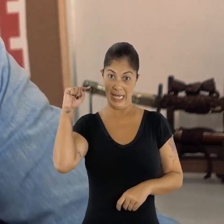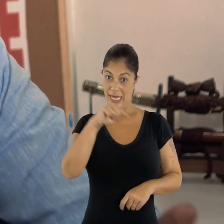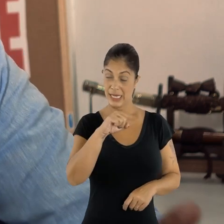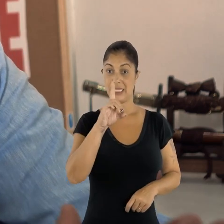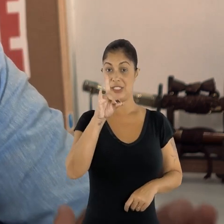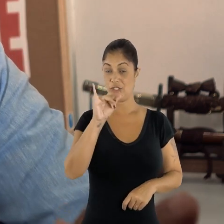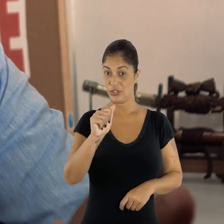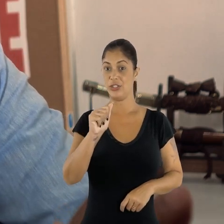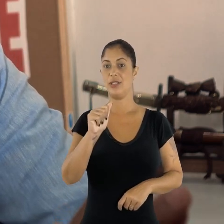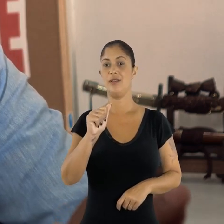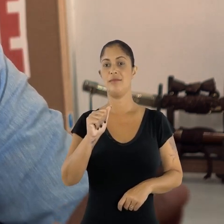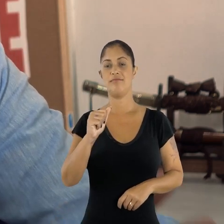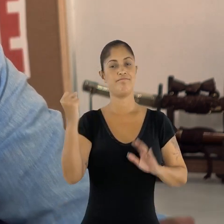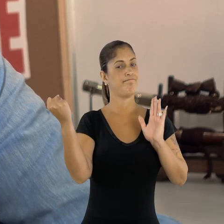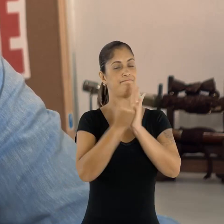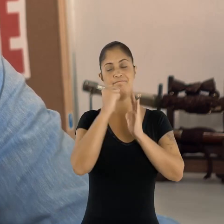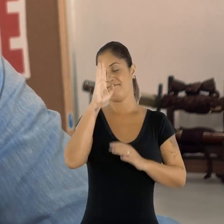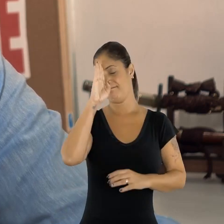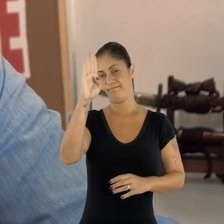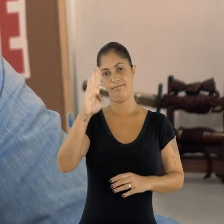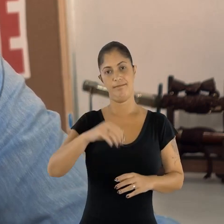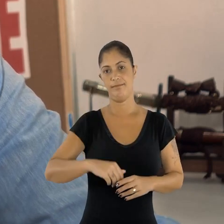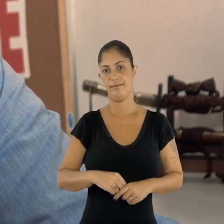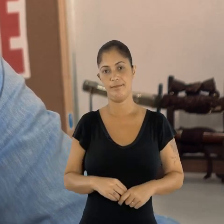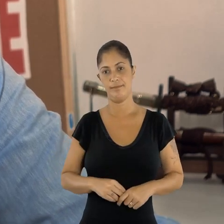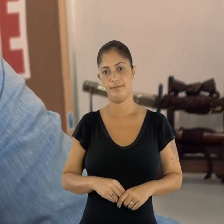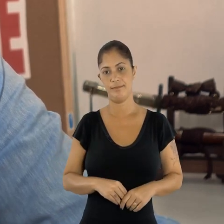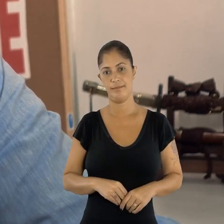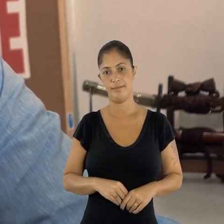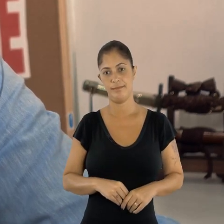Esse foi o dia marcante.